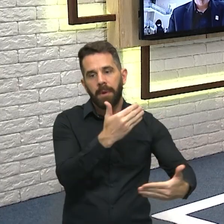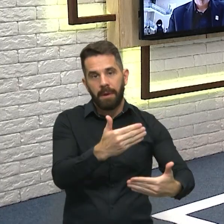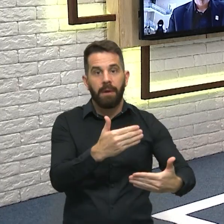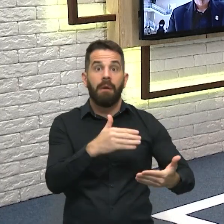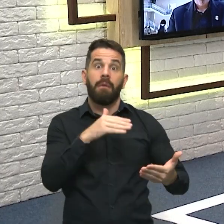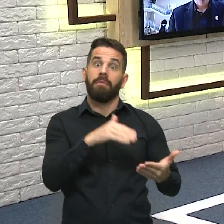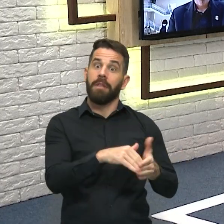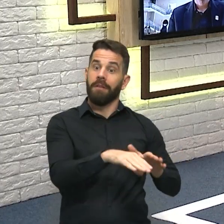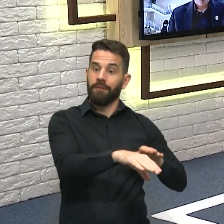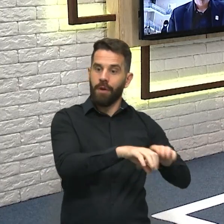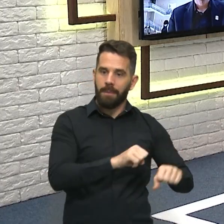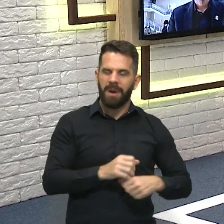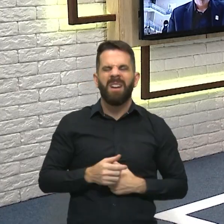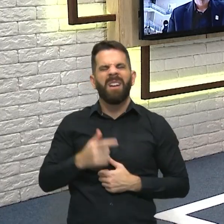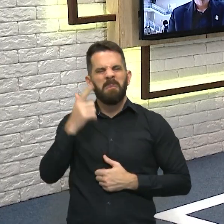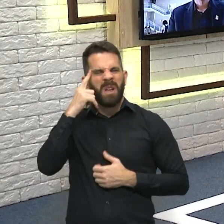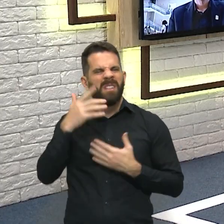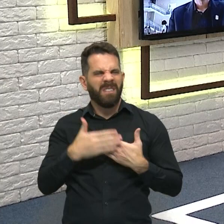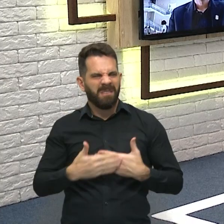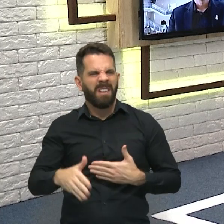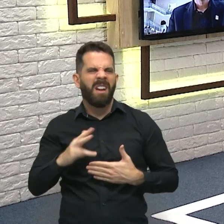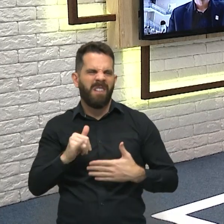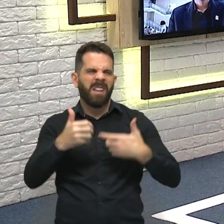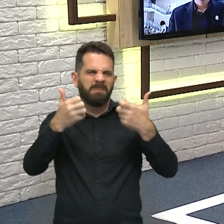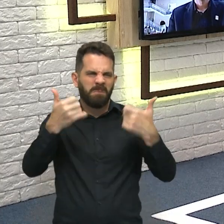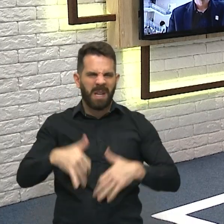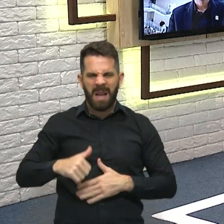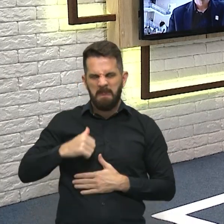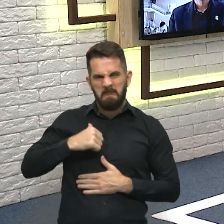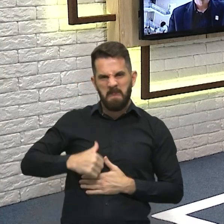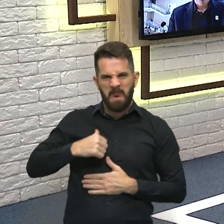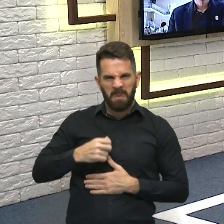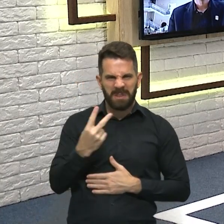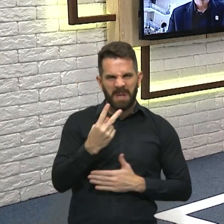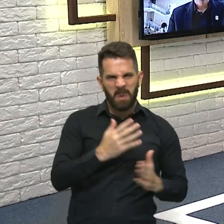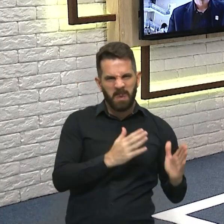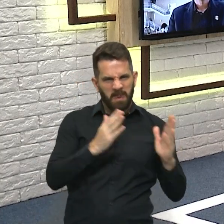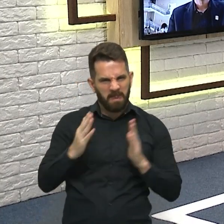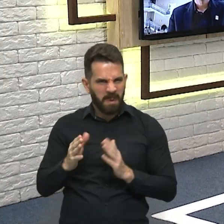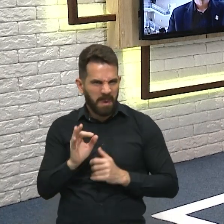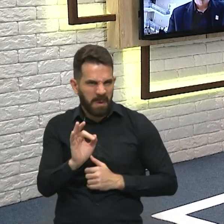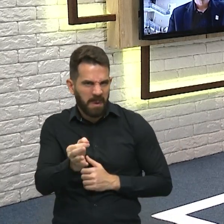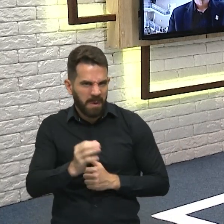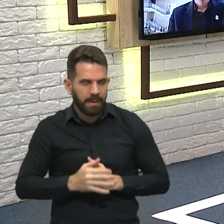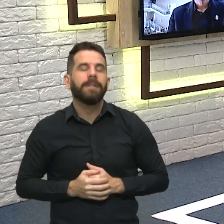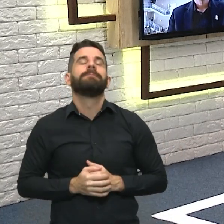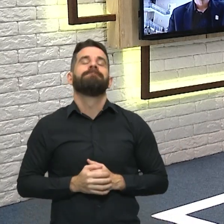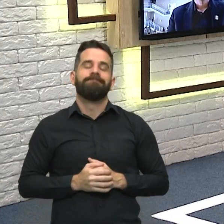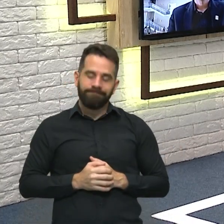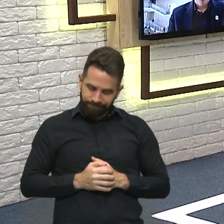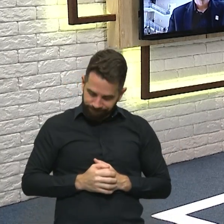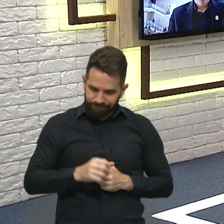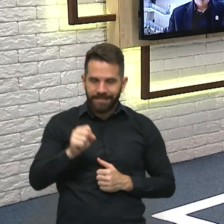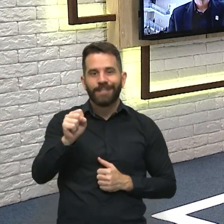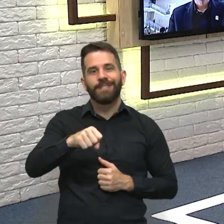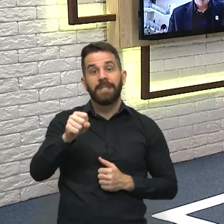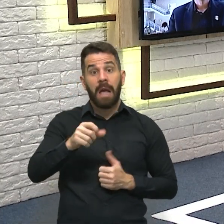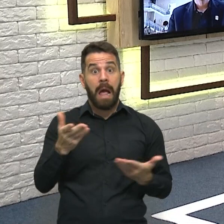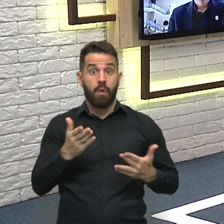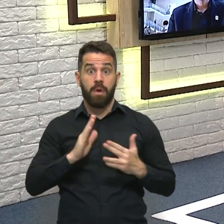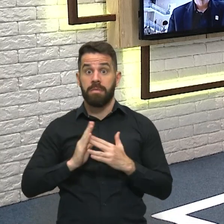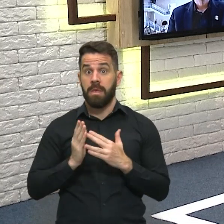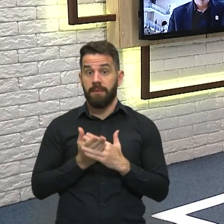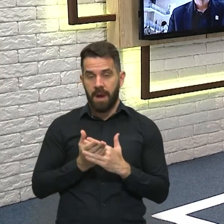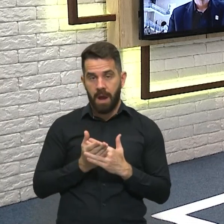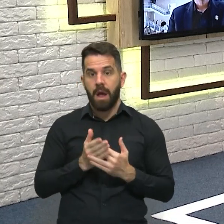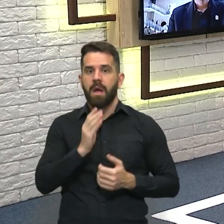Acho que a gente vai falar um pouquinho mais da questão das bolsas, acho que no próximo bloco, é isso? Isso mesmo, professora Thelma. Inclusive, a gente já vai caminhando